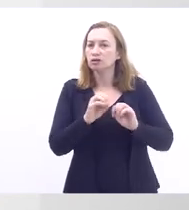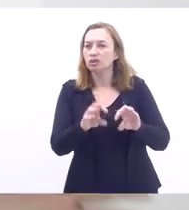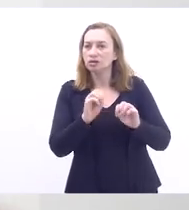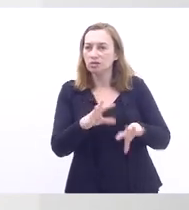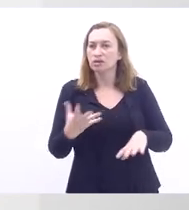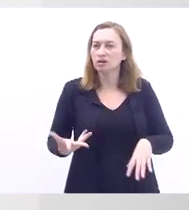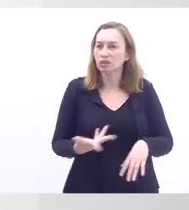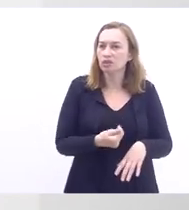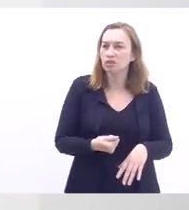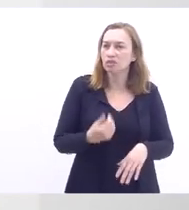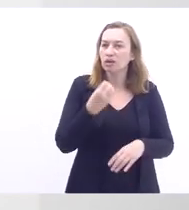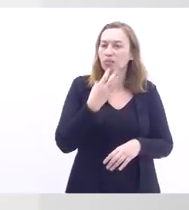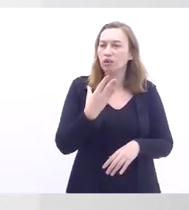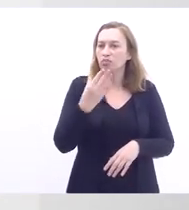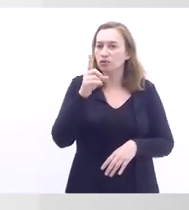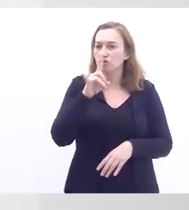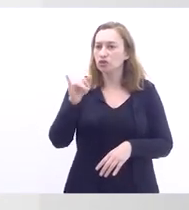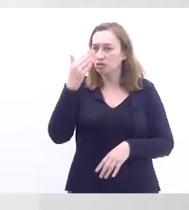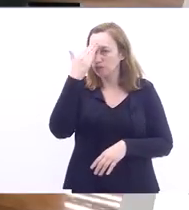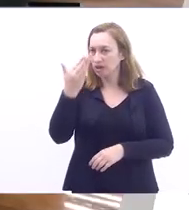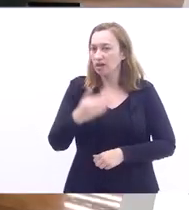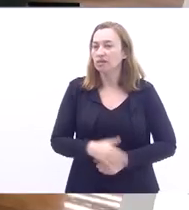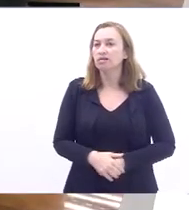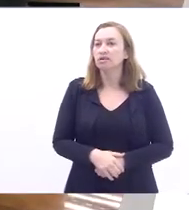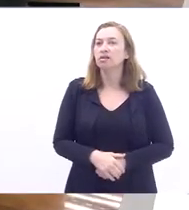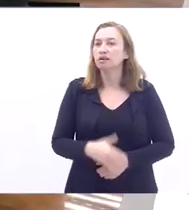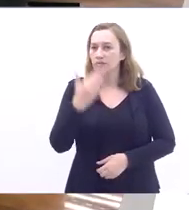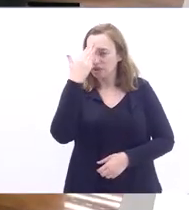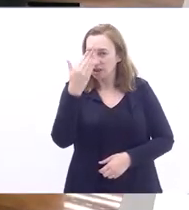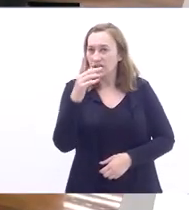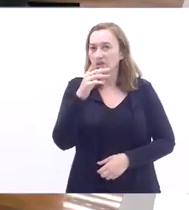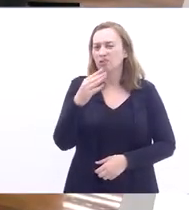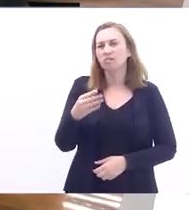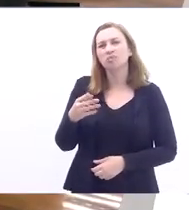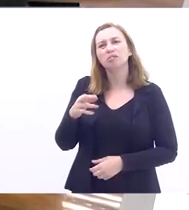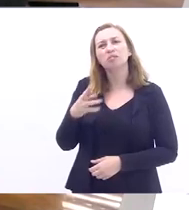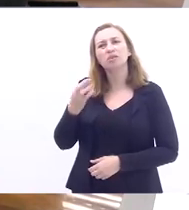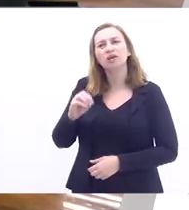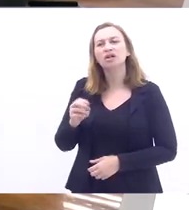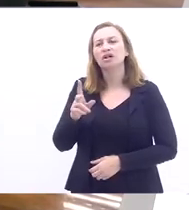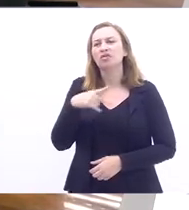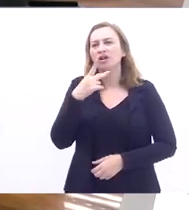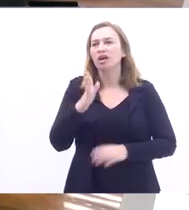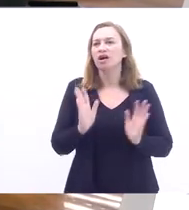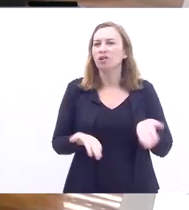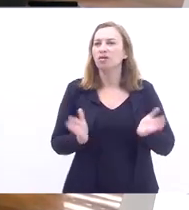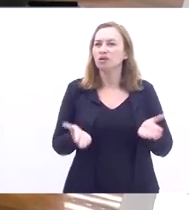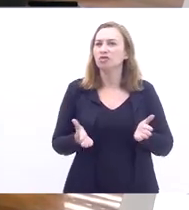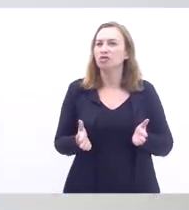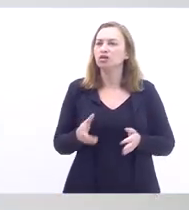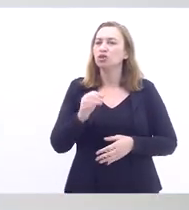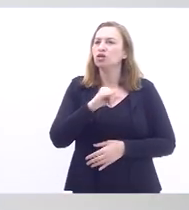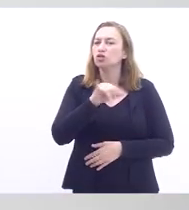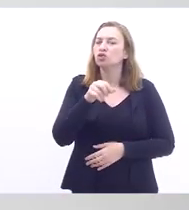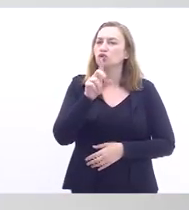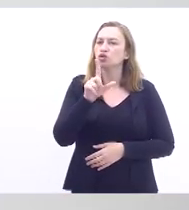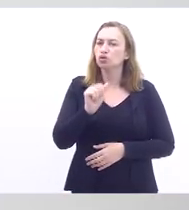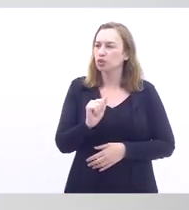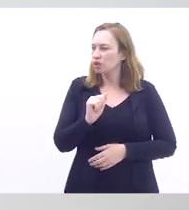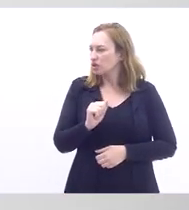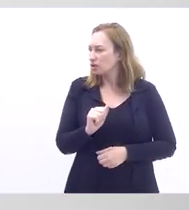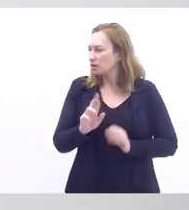muito obrigado bom dia obrigado Breno passa a palavra agora para Julia Bastos